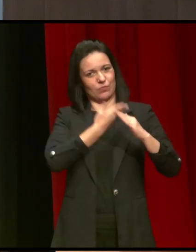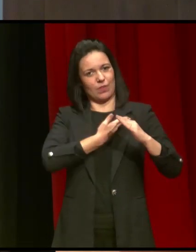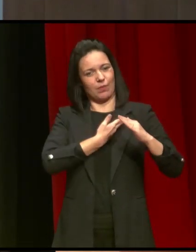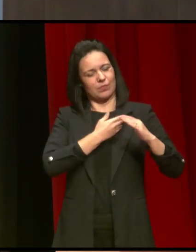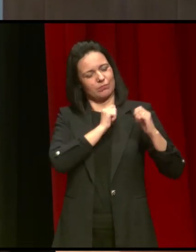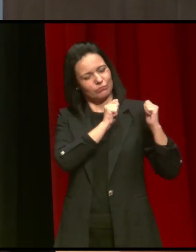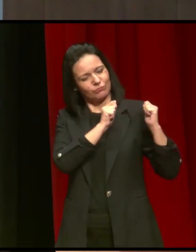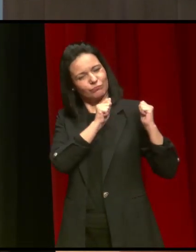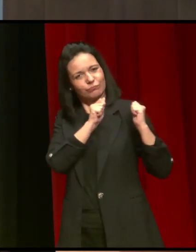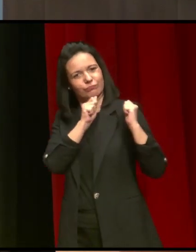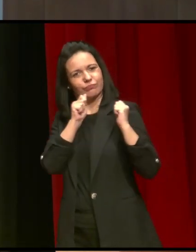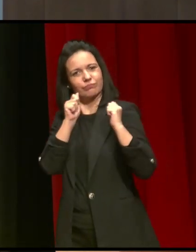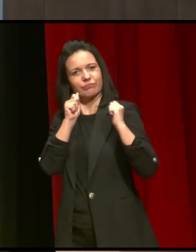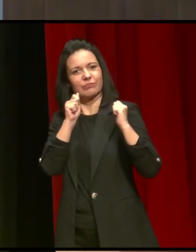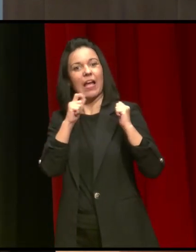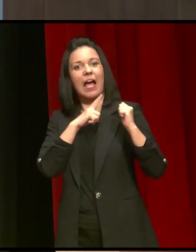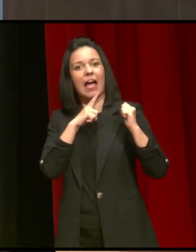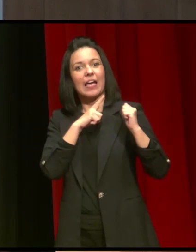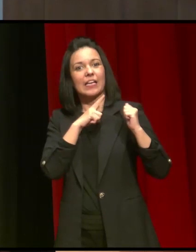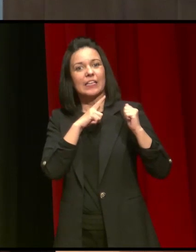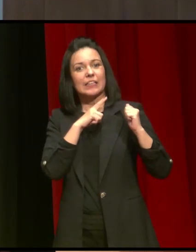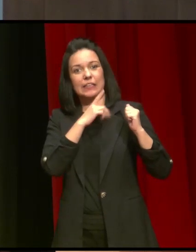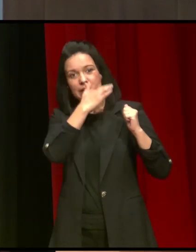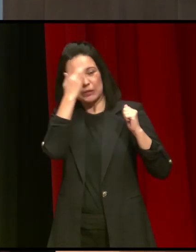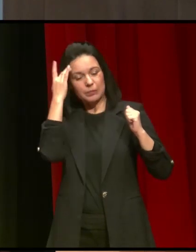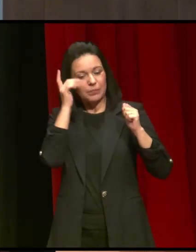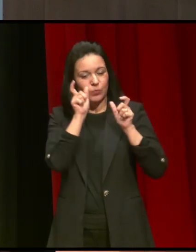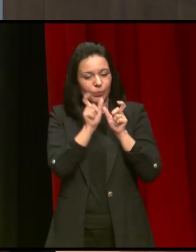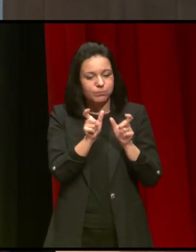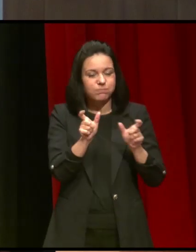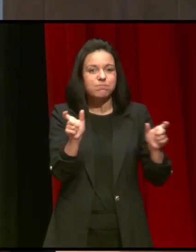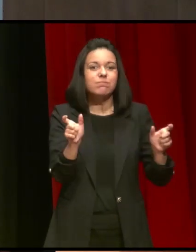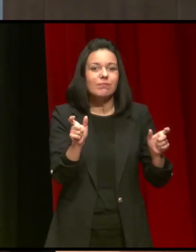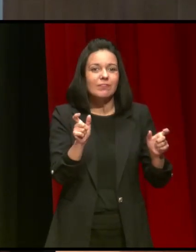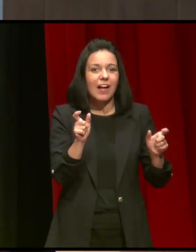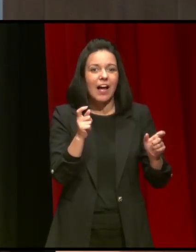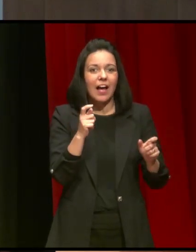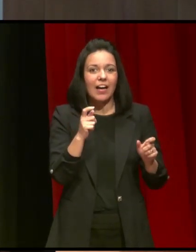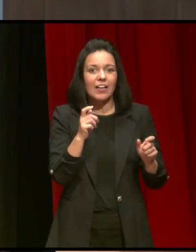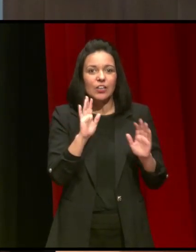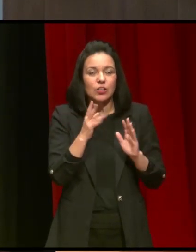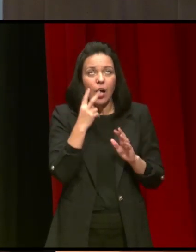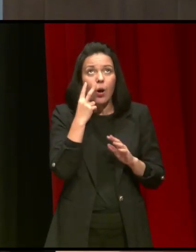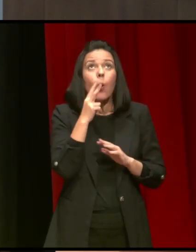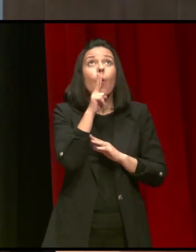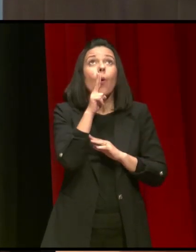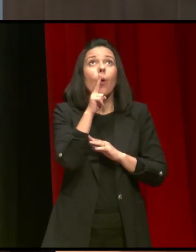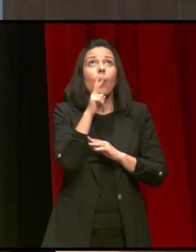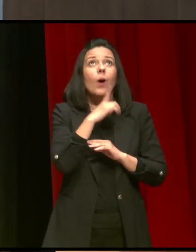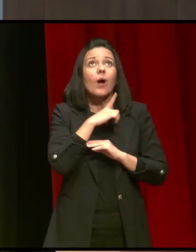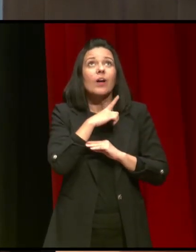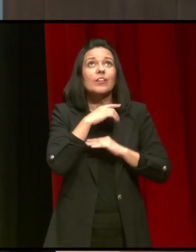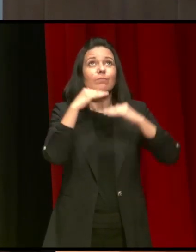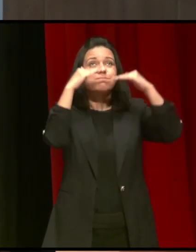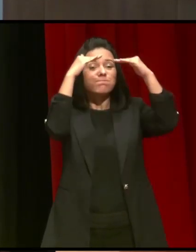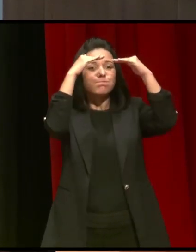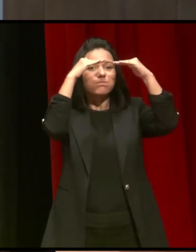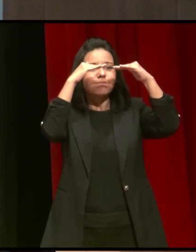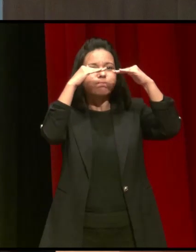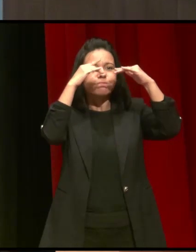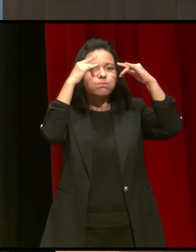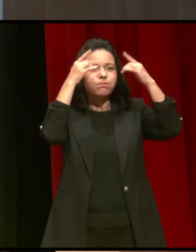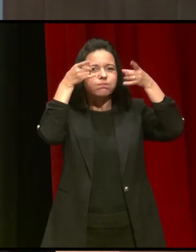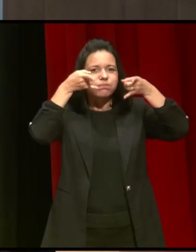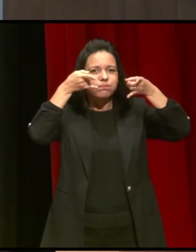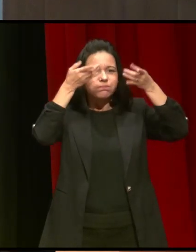pintura feita por um pintor coreano, está Jesus assim, e na frente de Jesus está uma pessoa deitada na